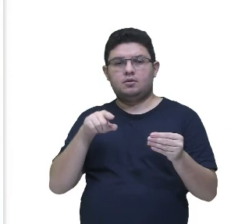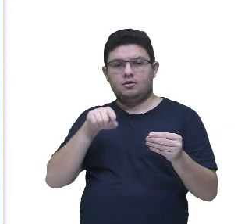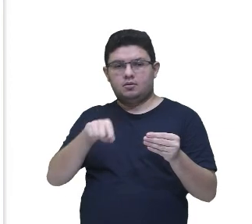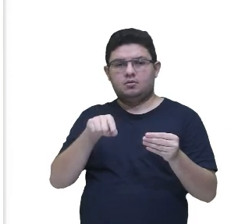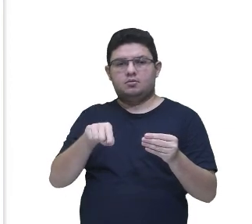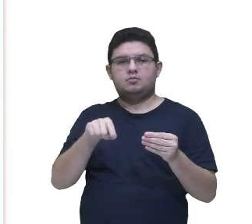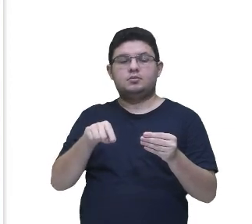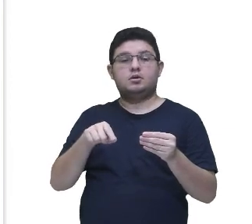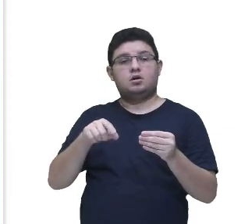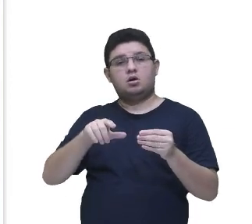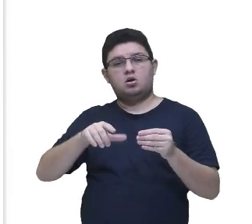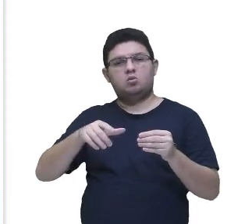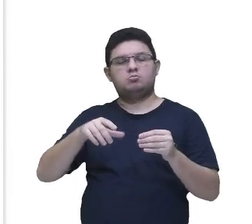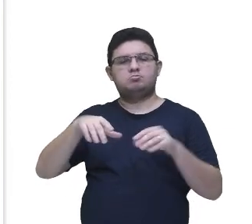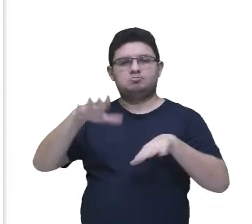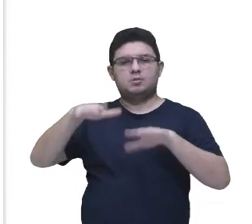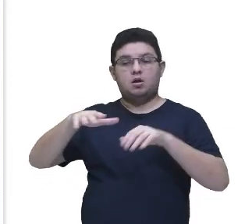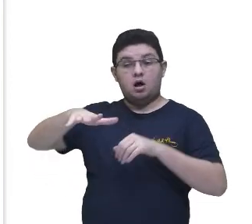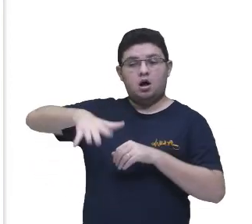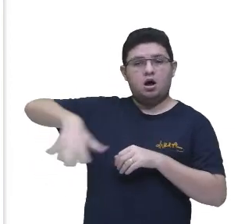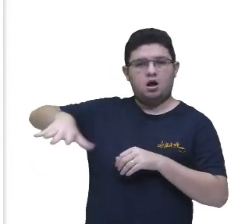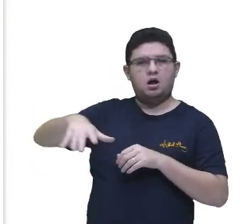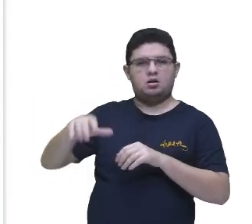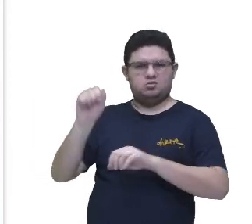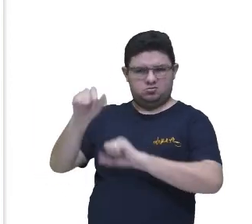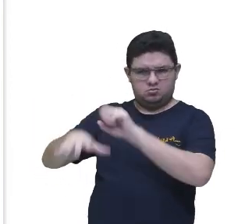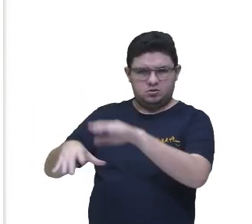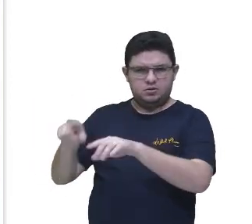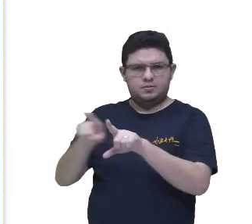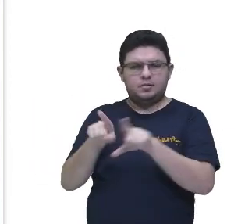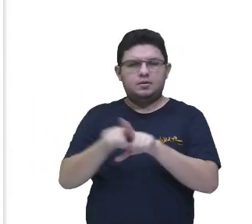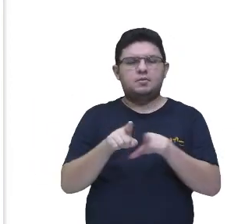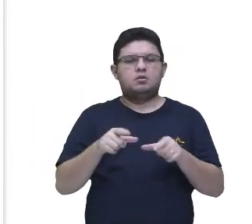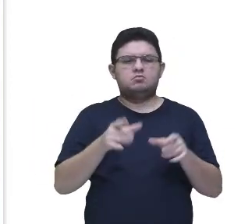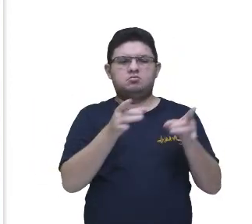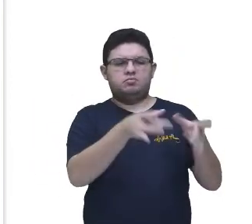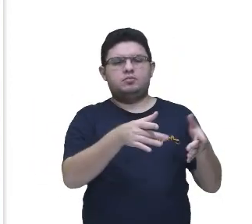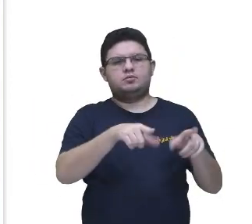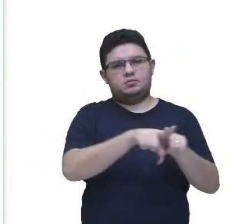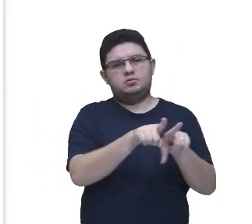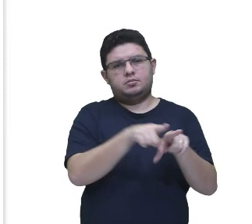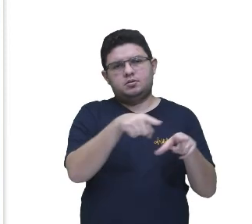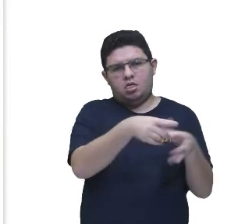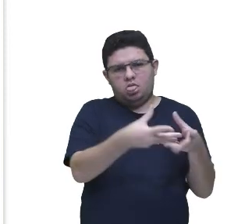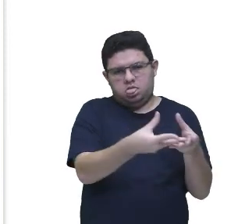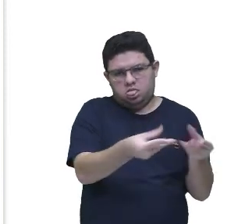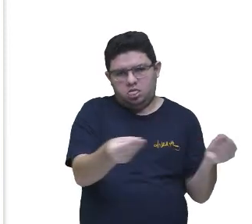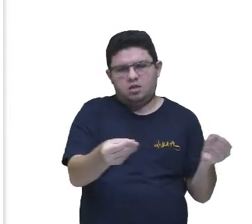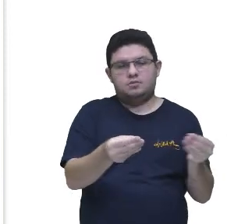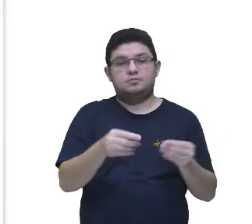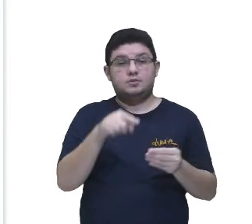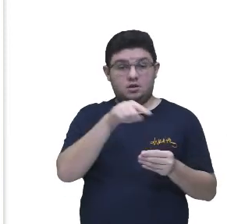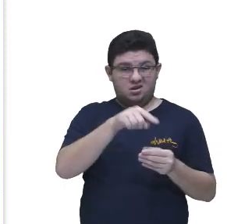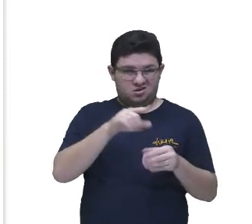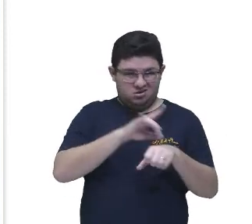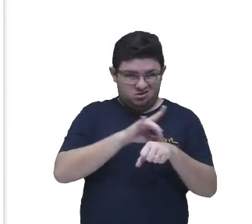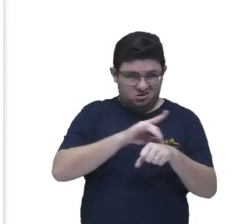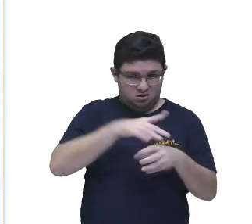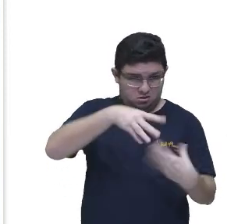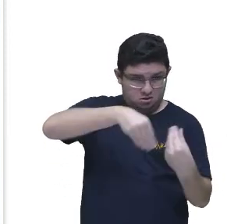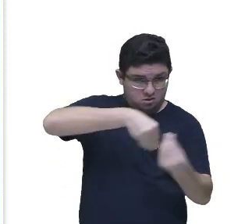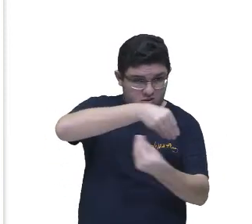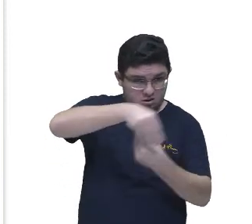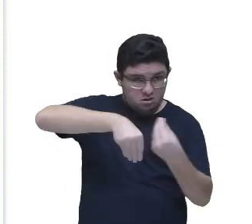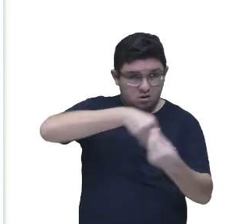baldio, também vai se decompor, né? Porque não está no aterro sanitário que não vai ocorrer a decomposição do lixo, tá? Então, o chorume, que é o líquido produzido pelo lixo